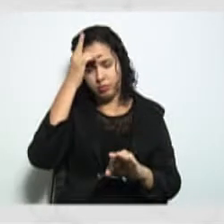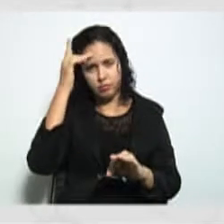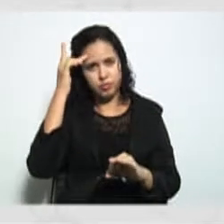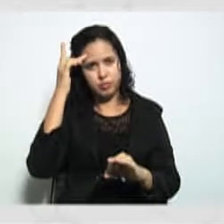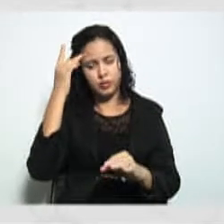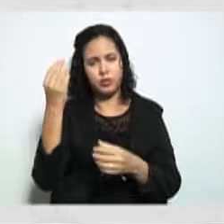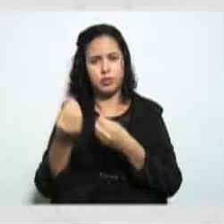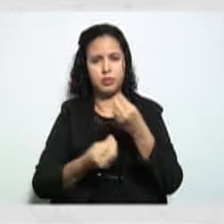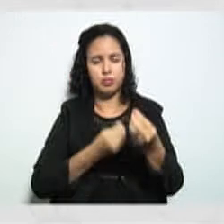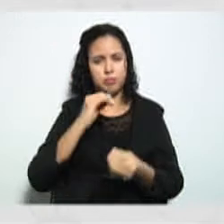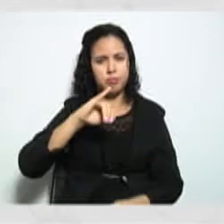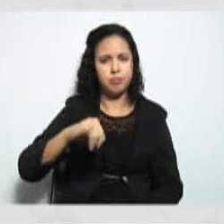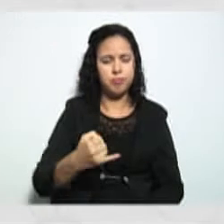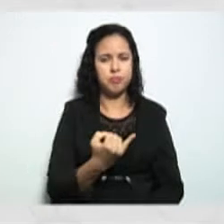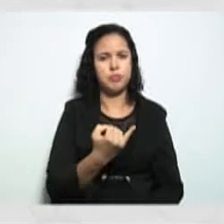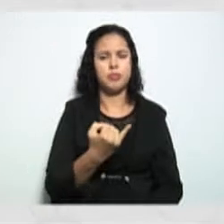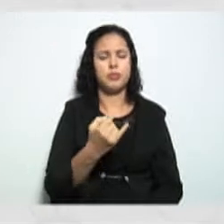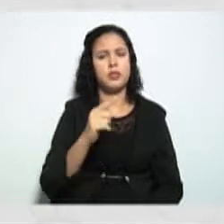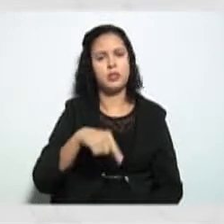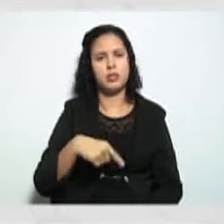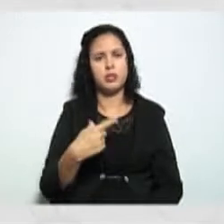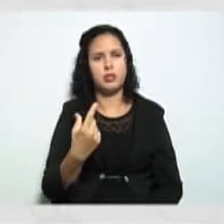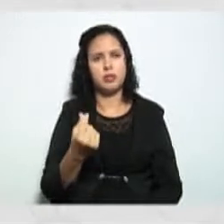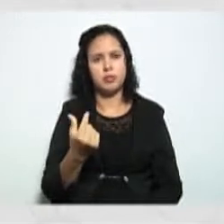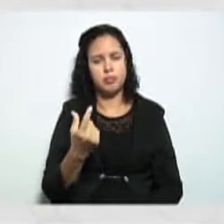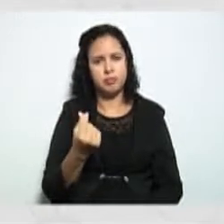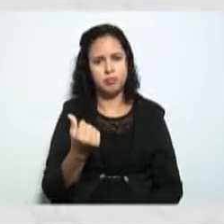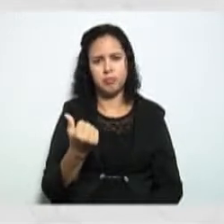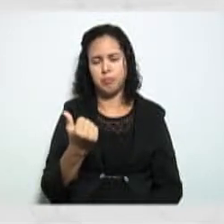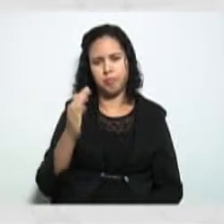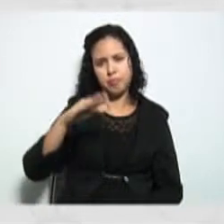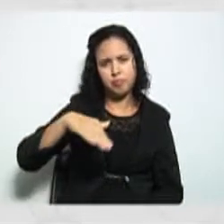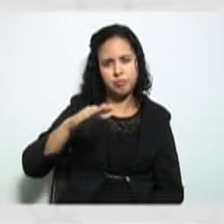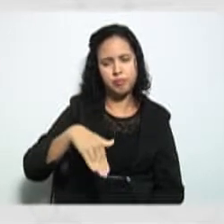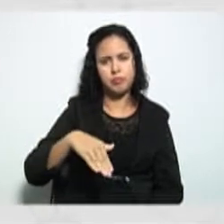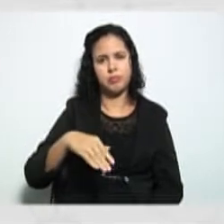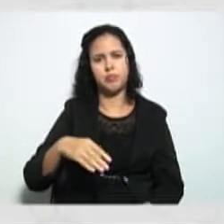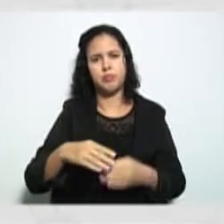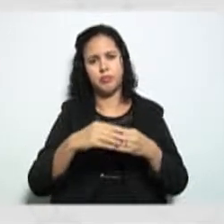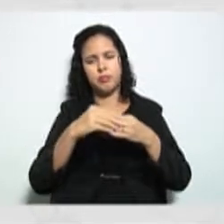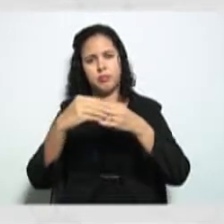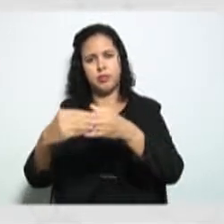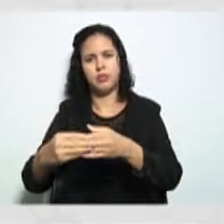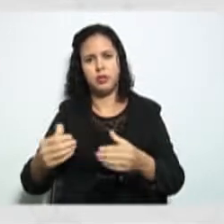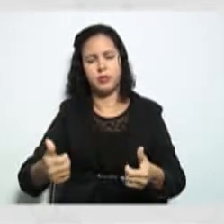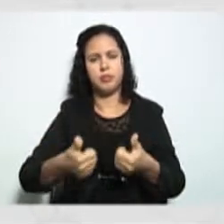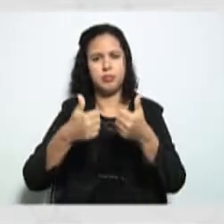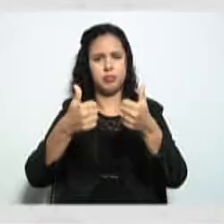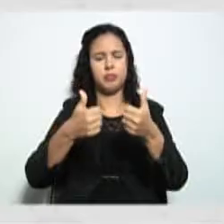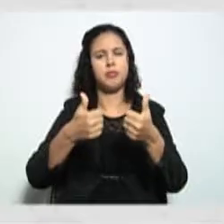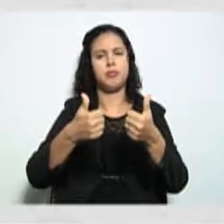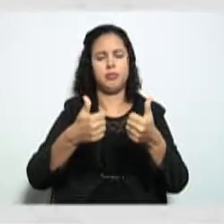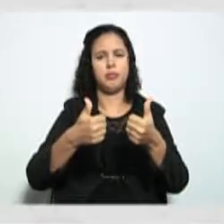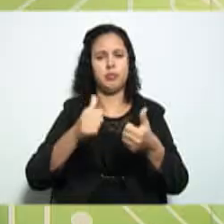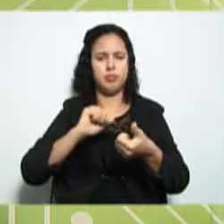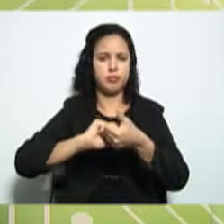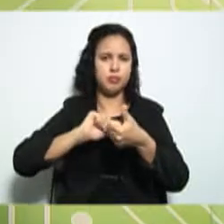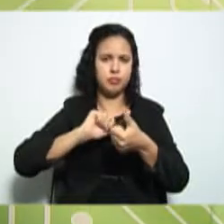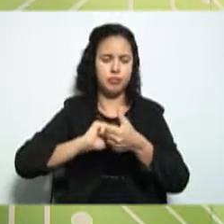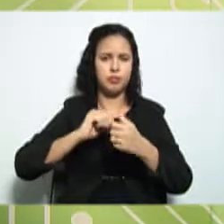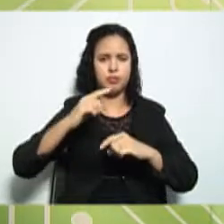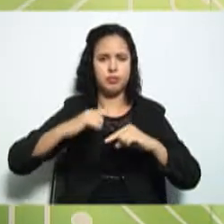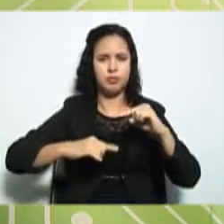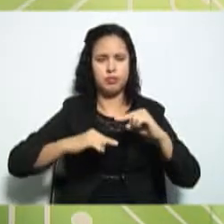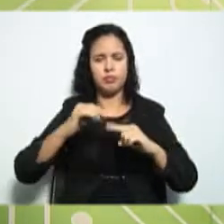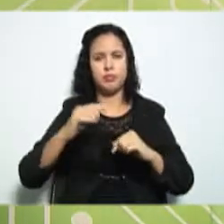maior vantagem a condição mais vantajosa de preços, entrega e melhor qualidade dos produtos. A palavra-chave aqui é a questão